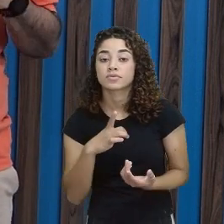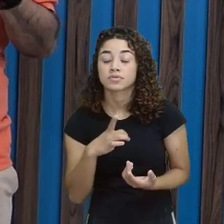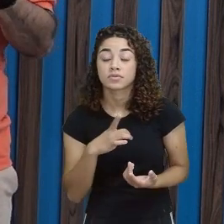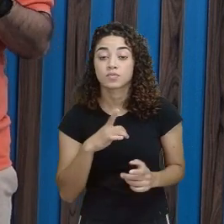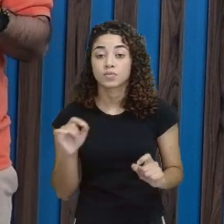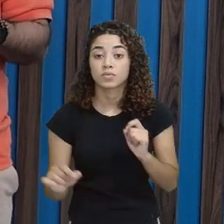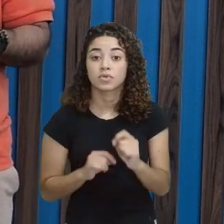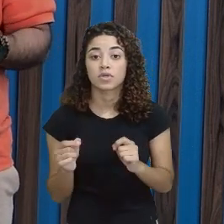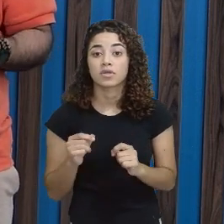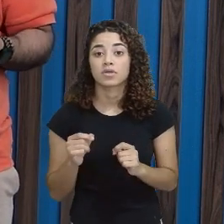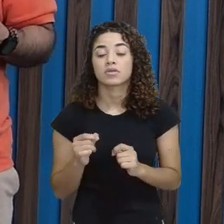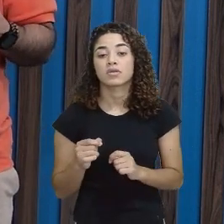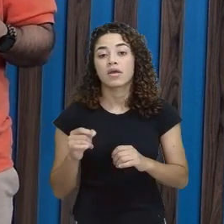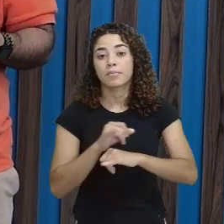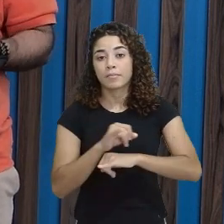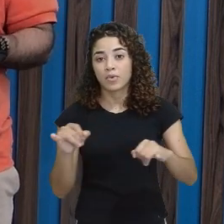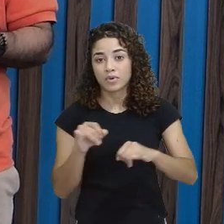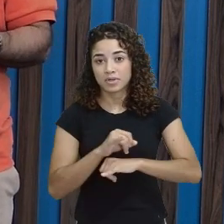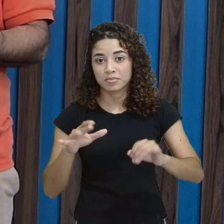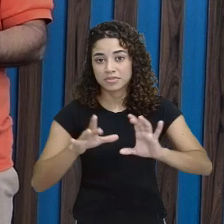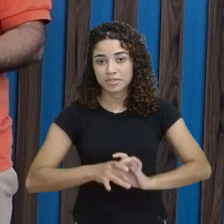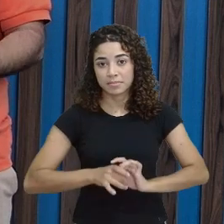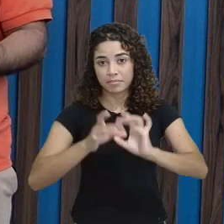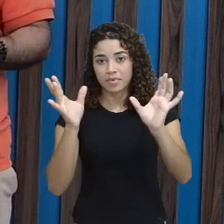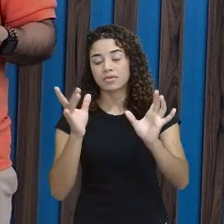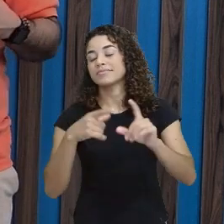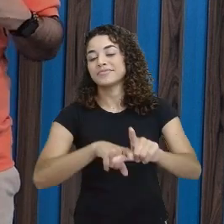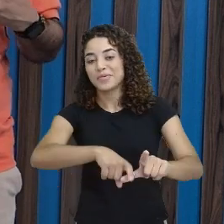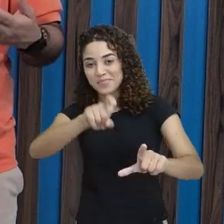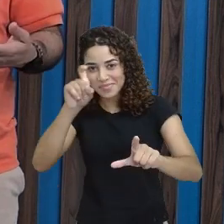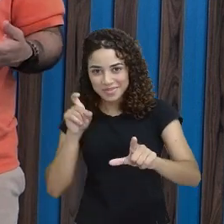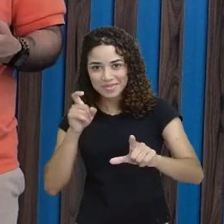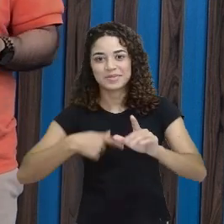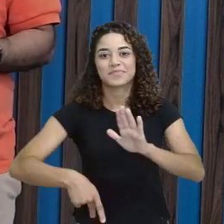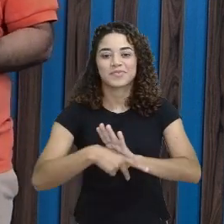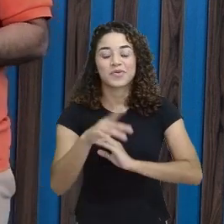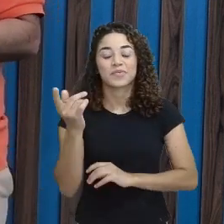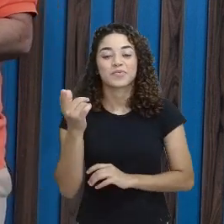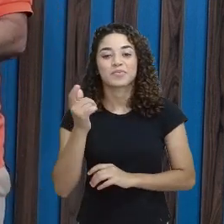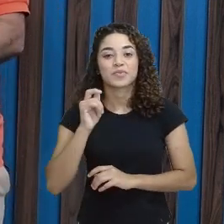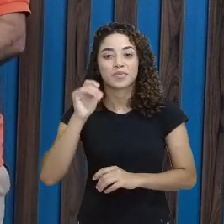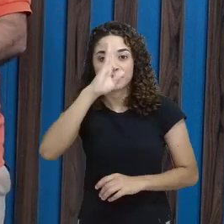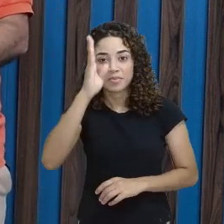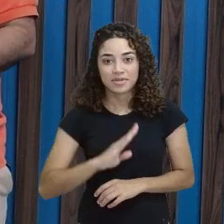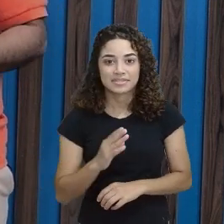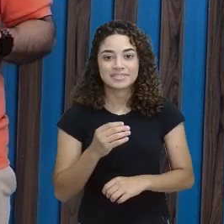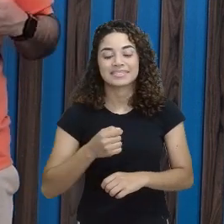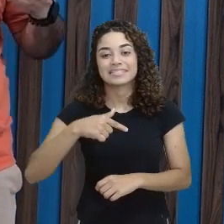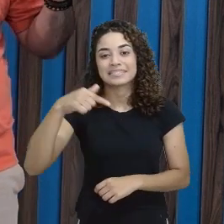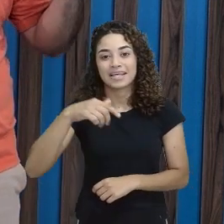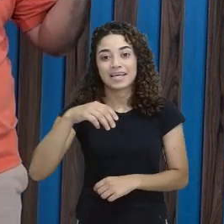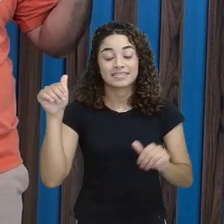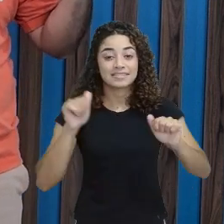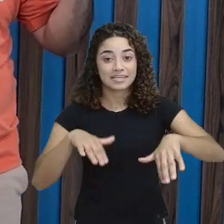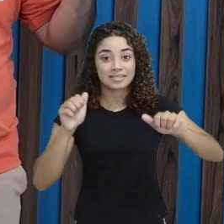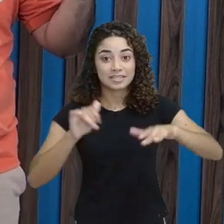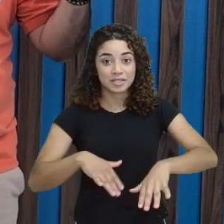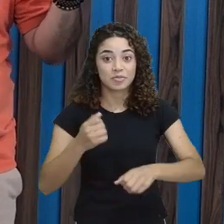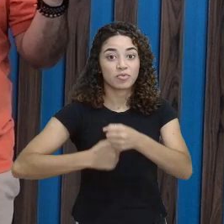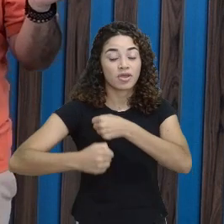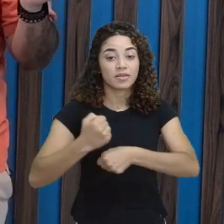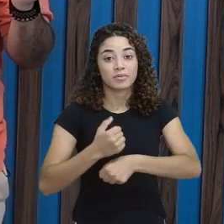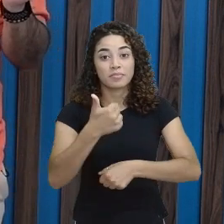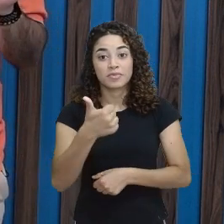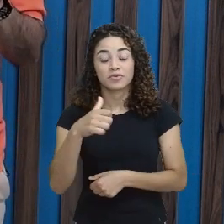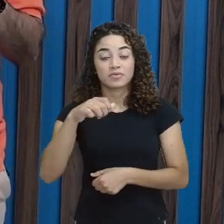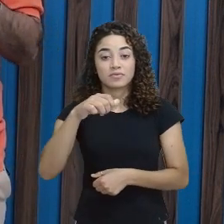a proclamação da independência do Brasil, em 7 de setembro de 1822, a gente colocava fim